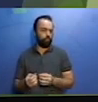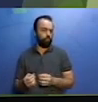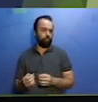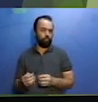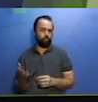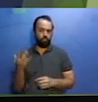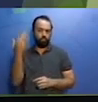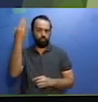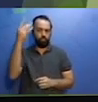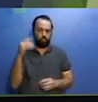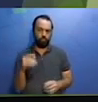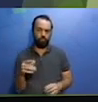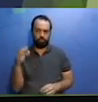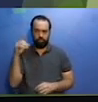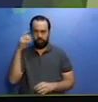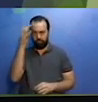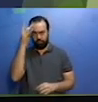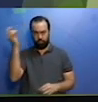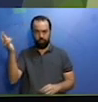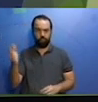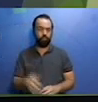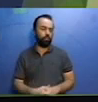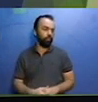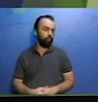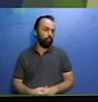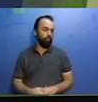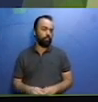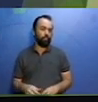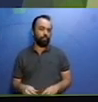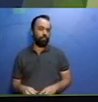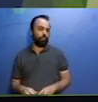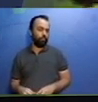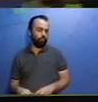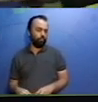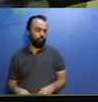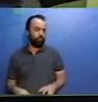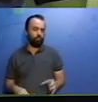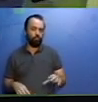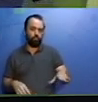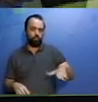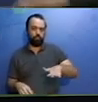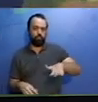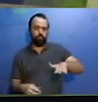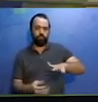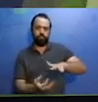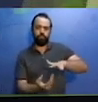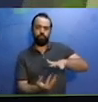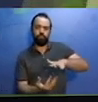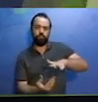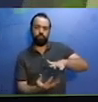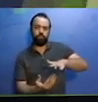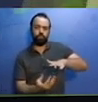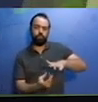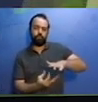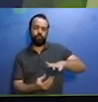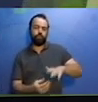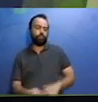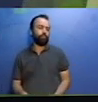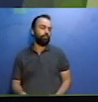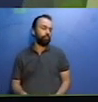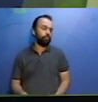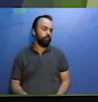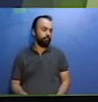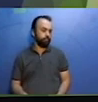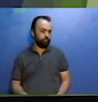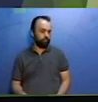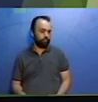ser perdido. Nós temos a manta térmica, que é usada para aquecer a mistura, que substitui a